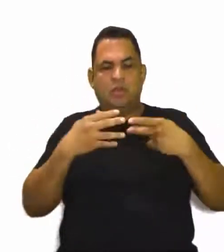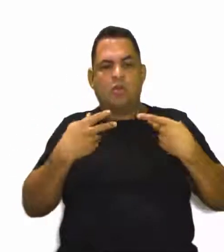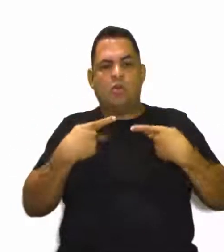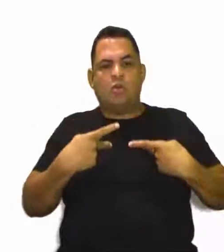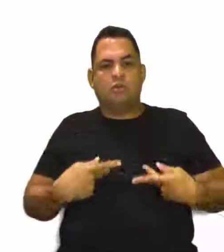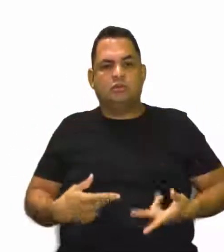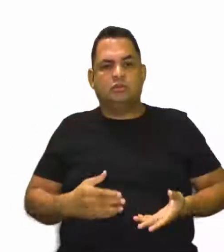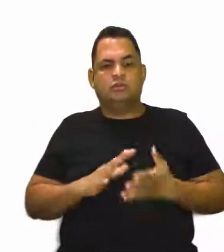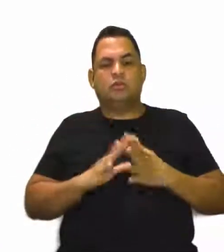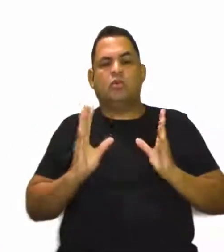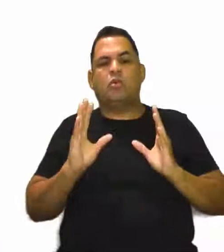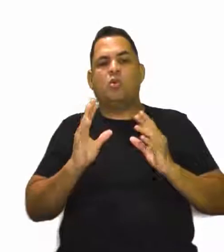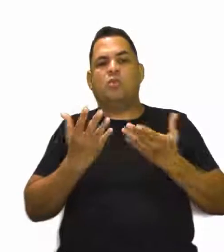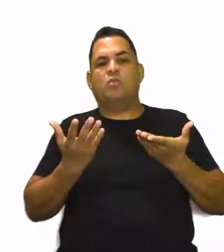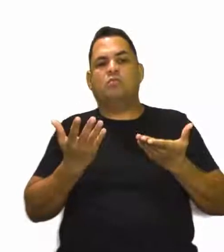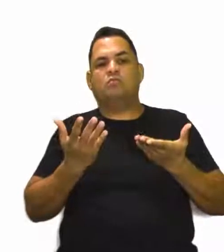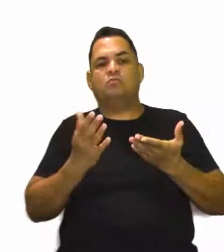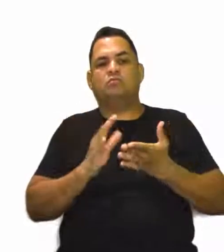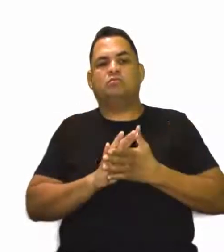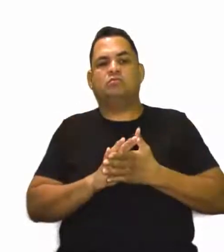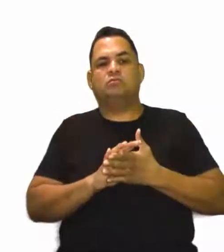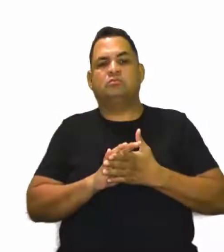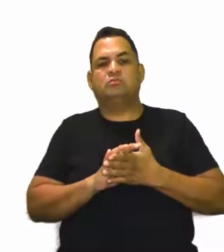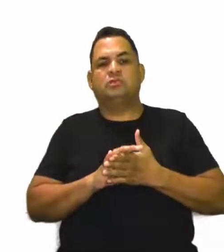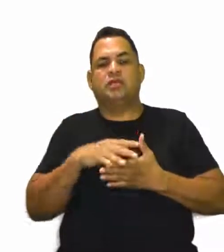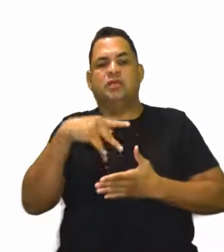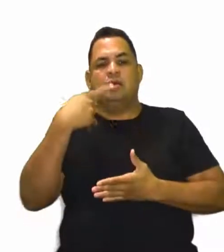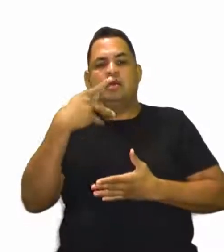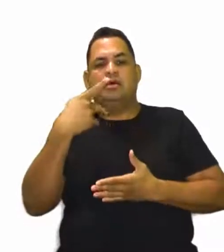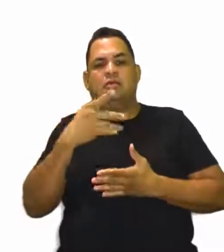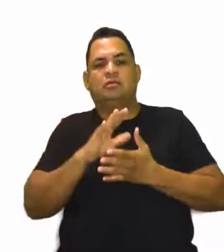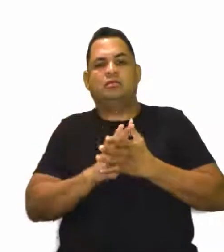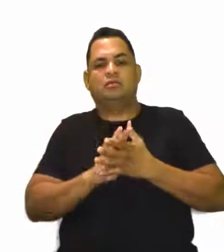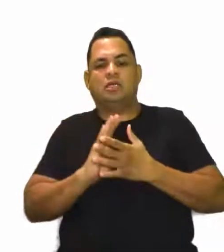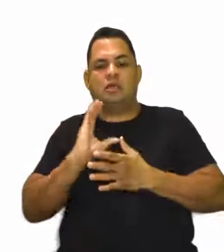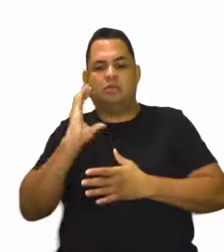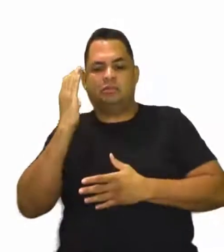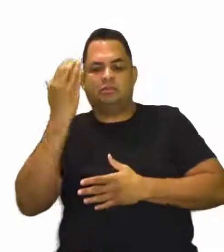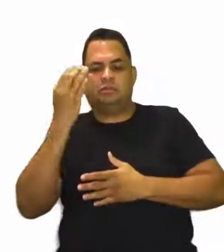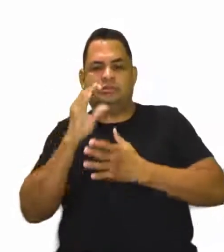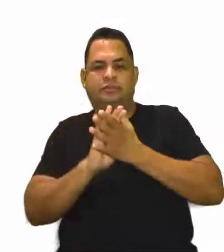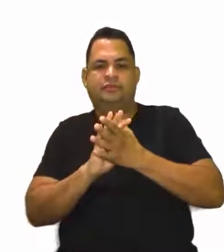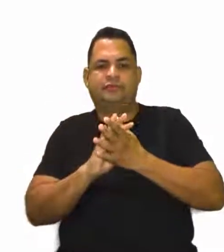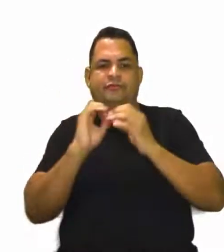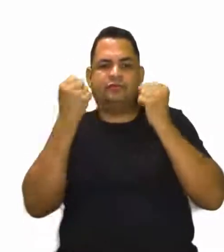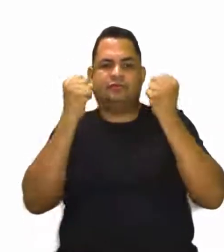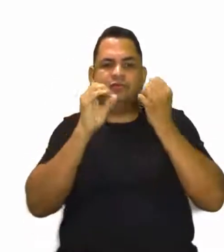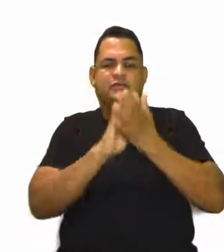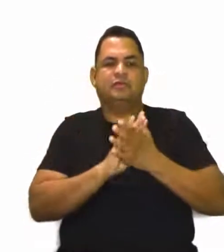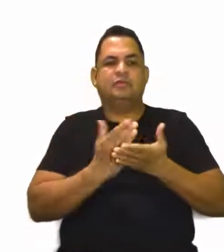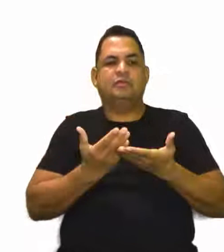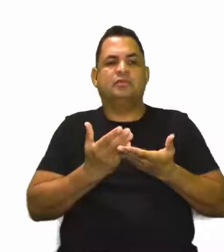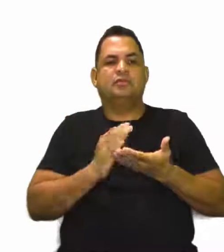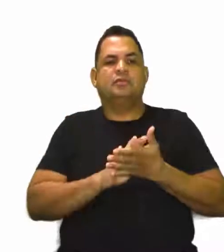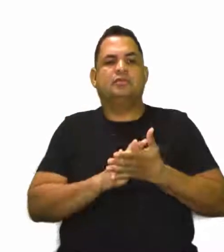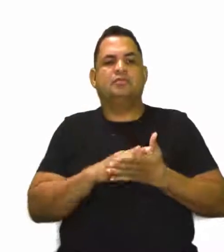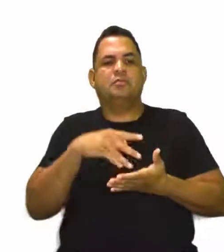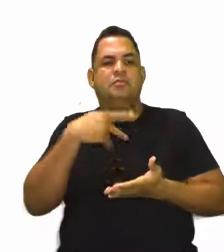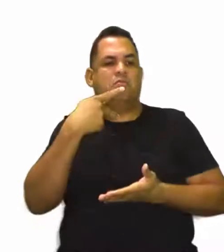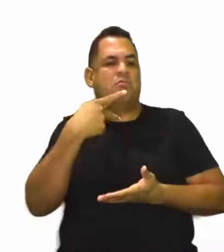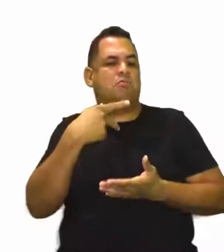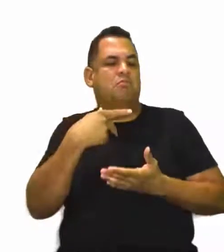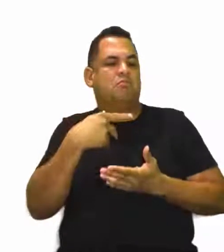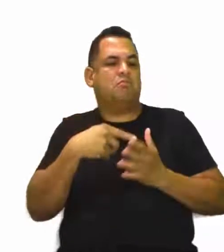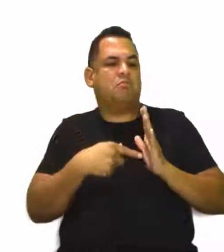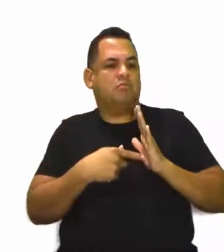corporal dessa avaliação, citamos os componentes da aptidão física, evidenciamos a importância da